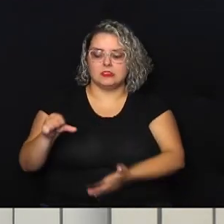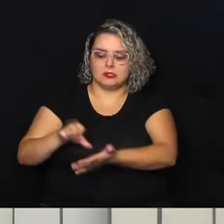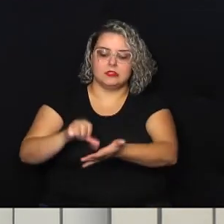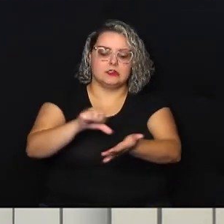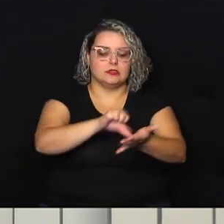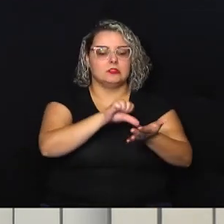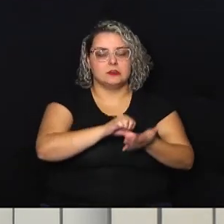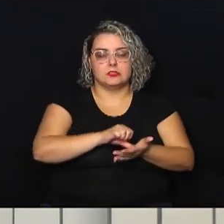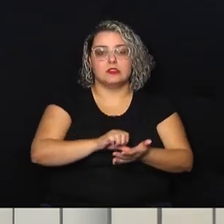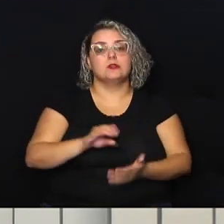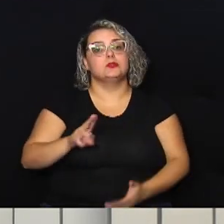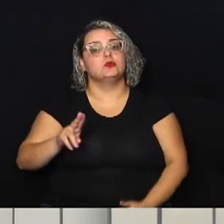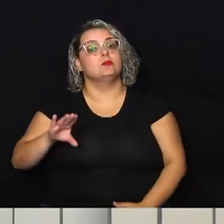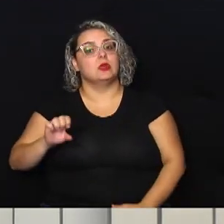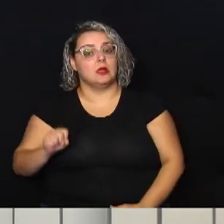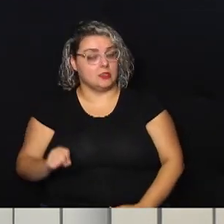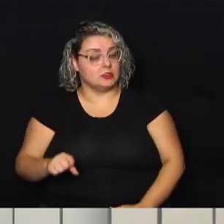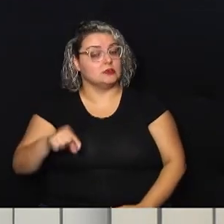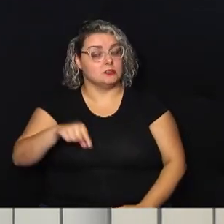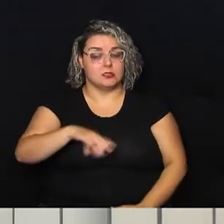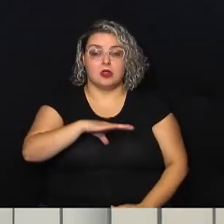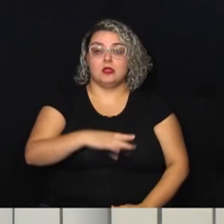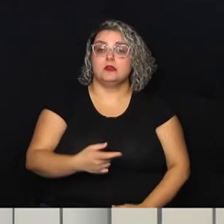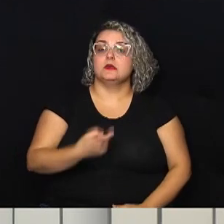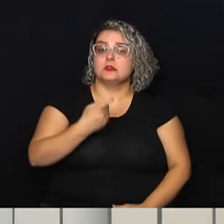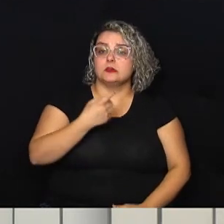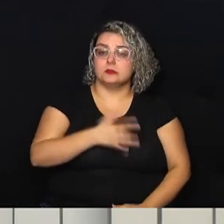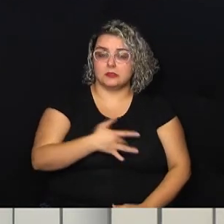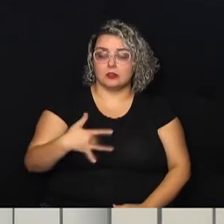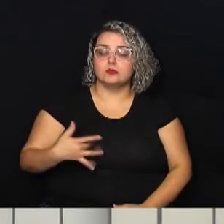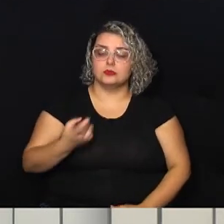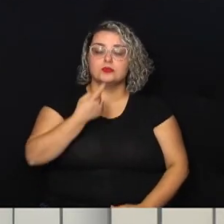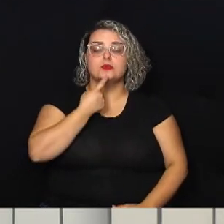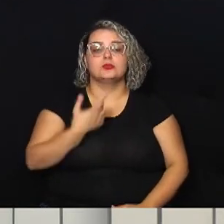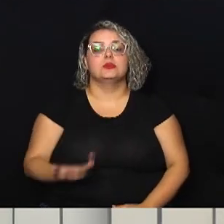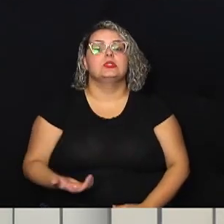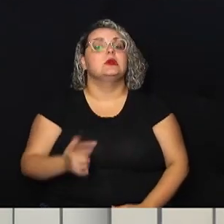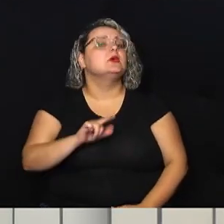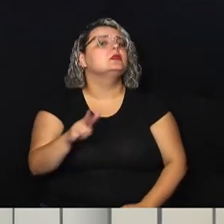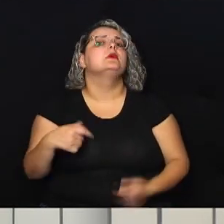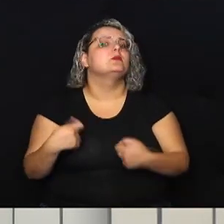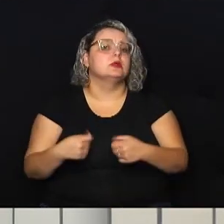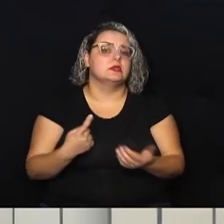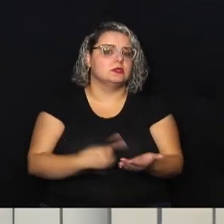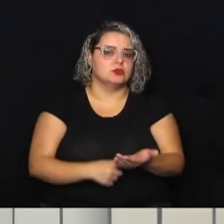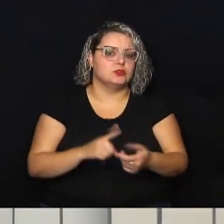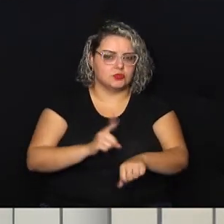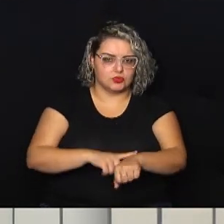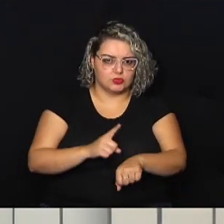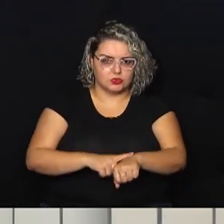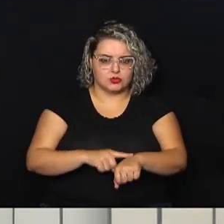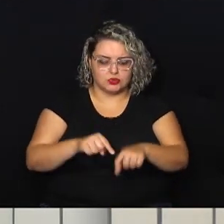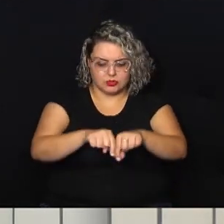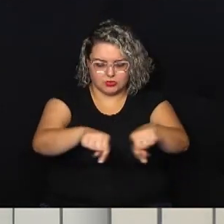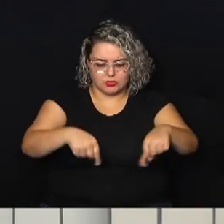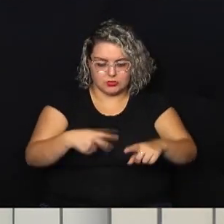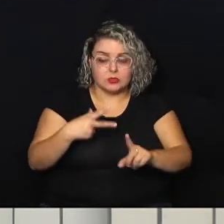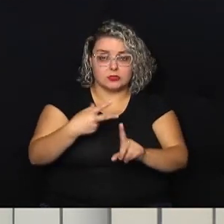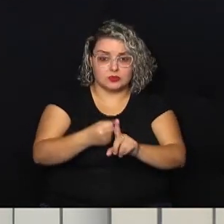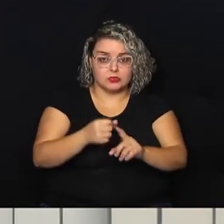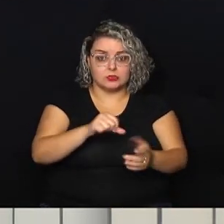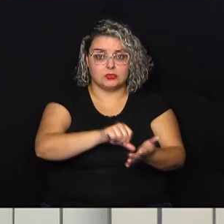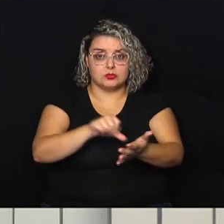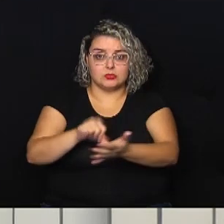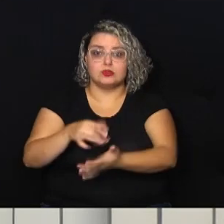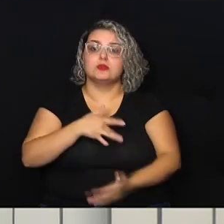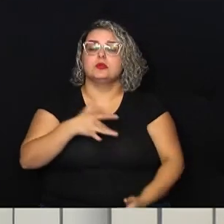básicas de saúde aqui da cidade e não é preciso agendamento. Os horários das salas de vacina dos centros de